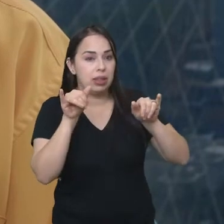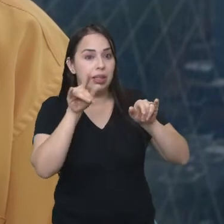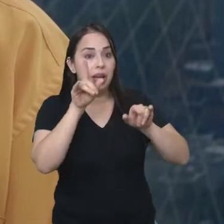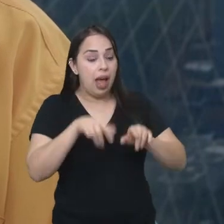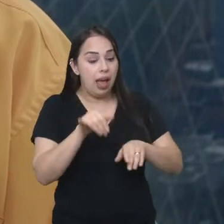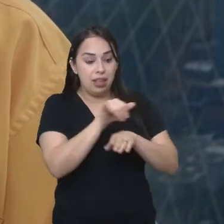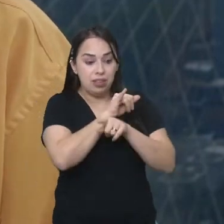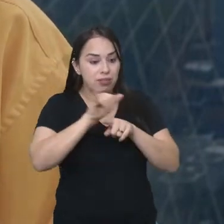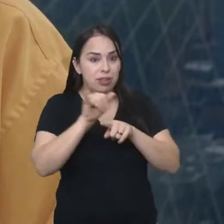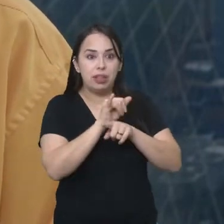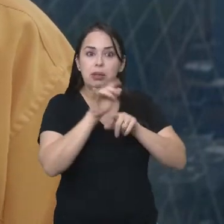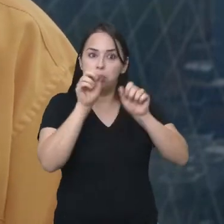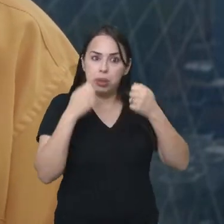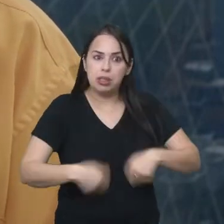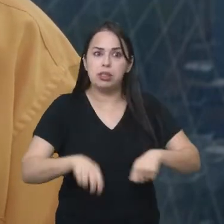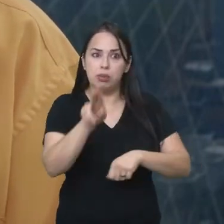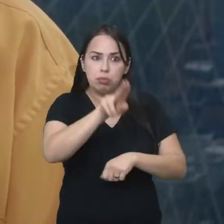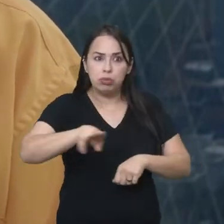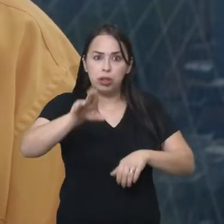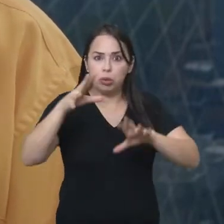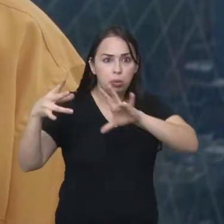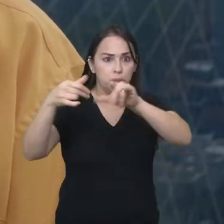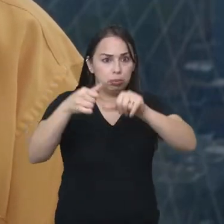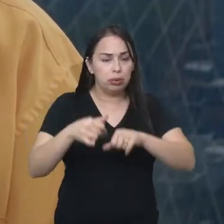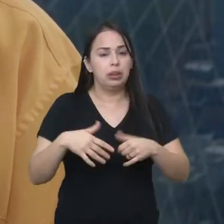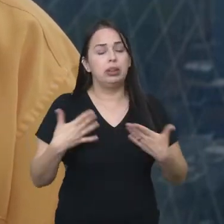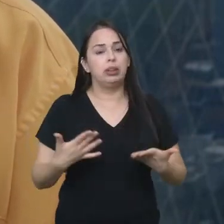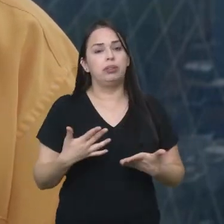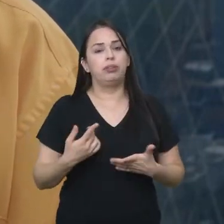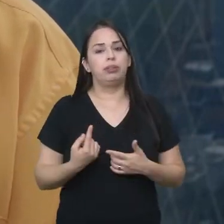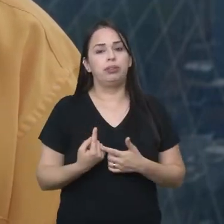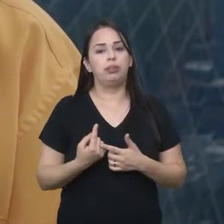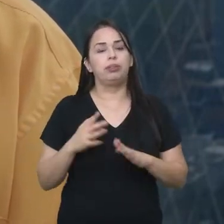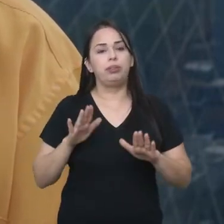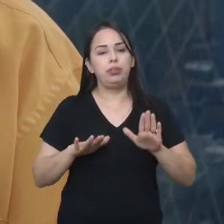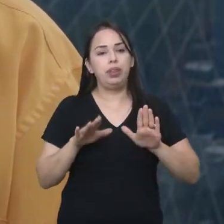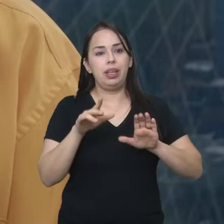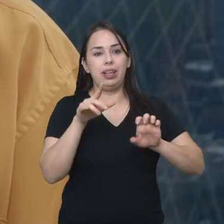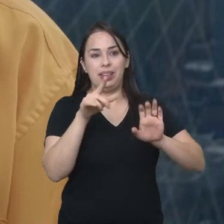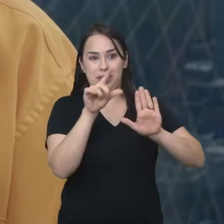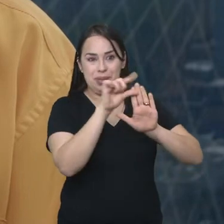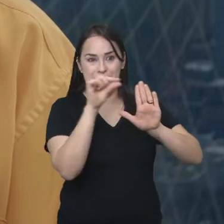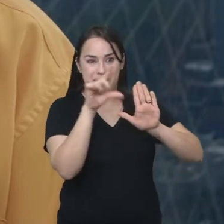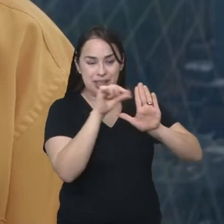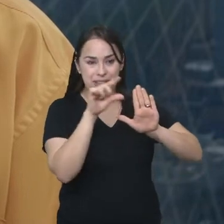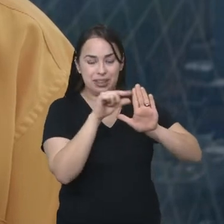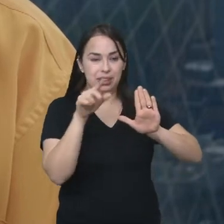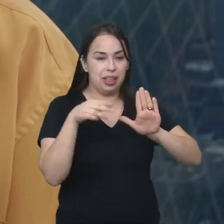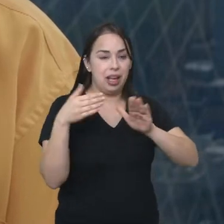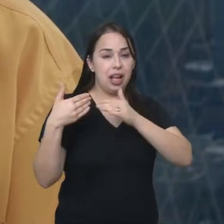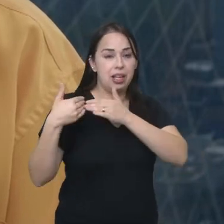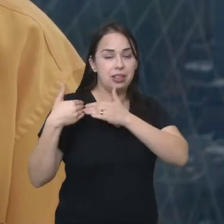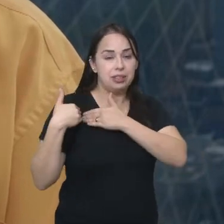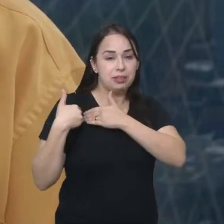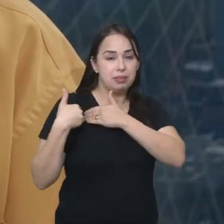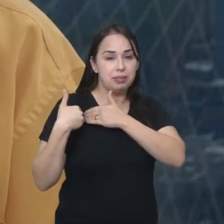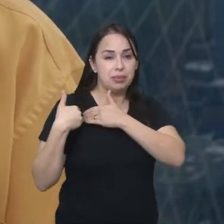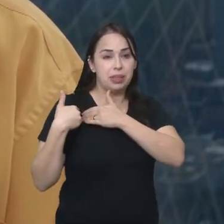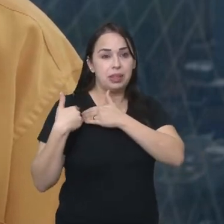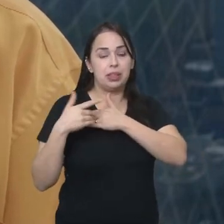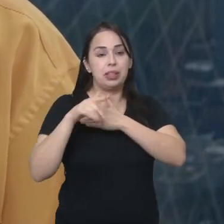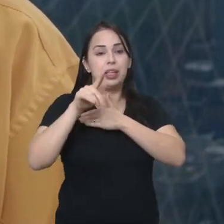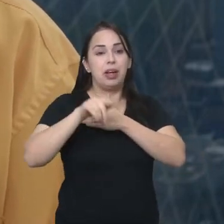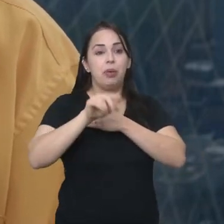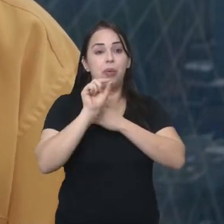que deveria ser usado por todos, né? Porque tanto é que lá, em alguns artigos, vai dizer que a responsabilidade acaba se tornando